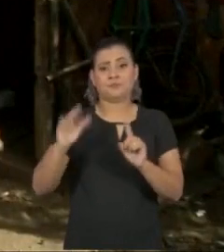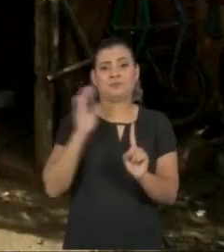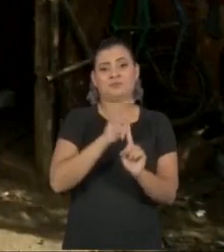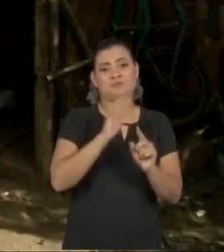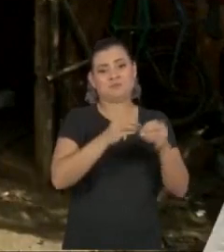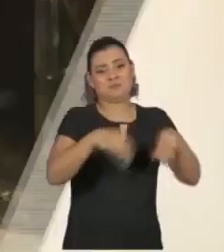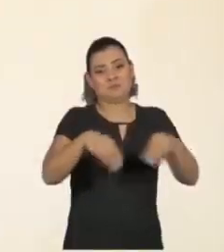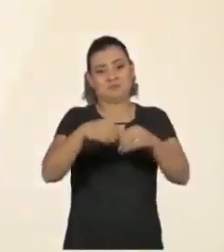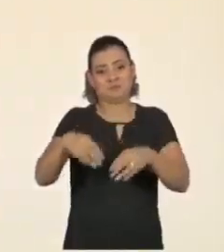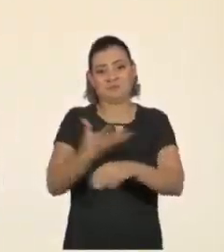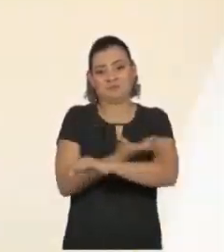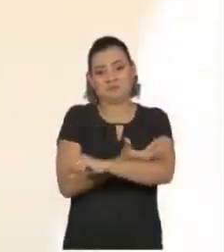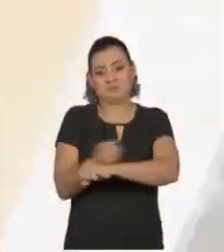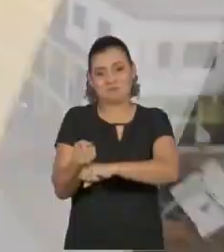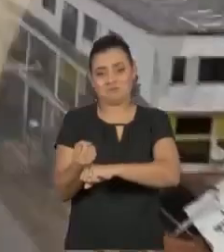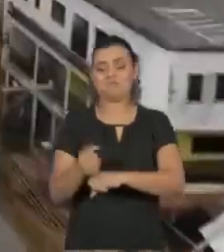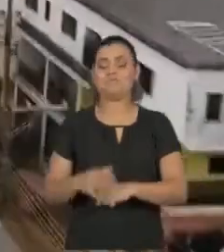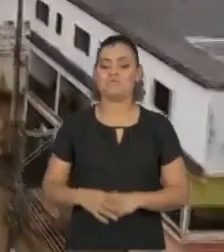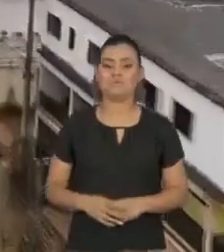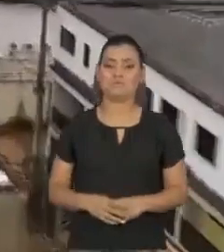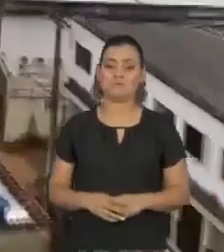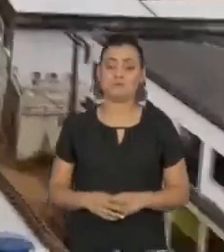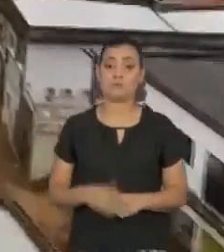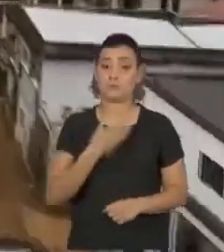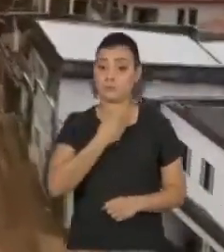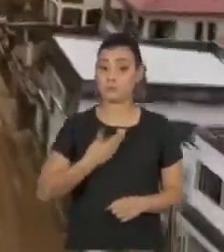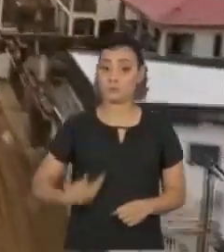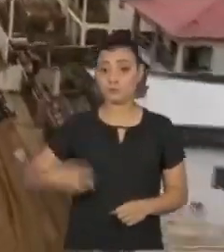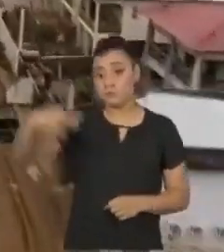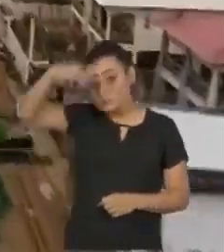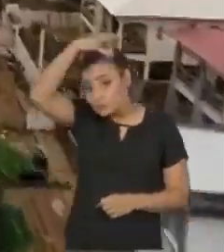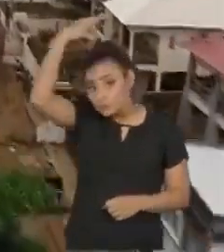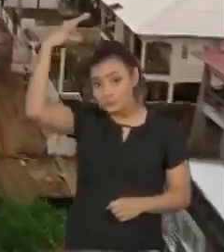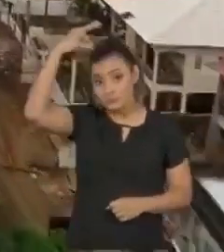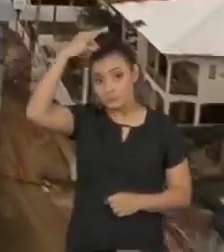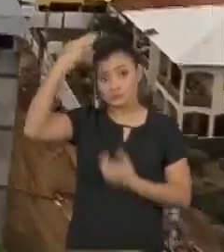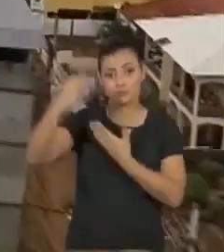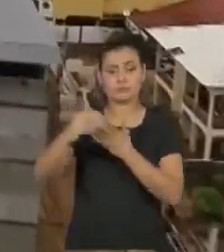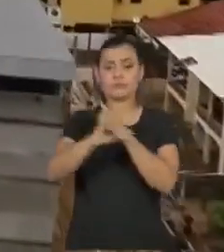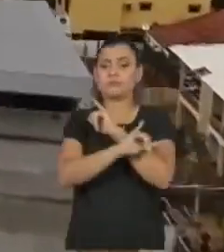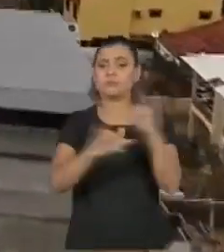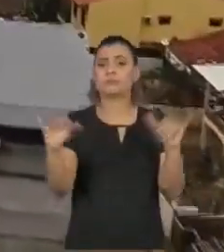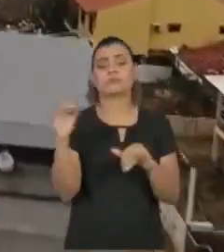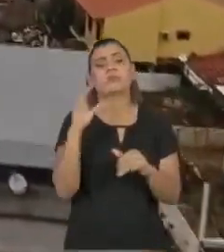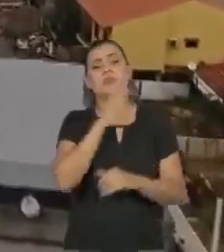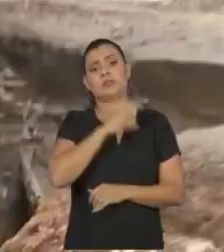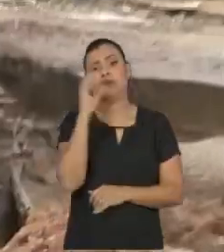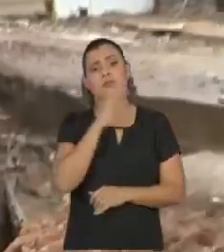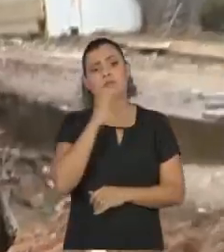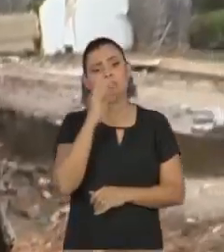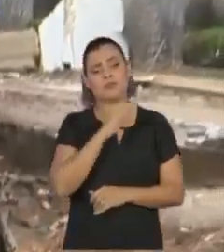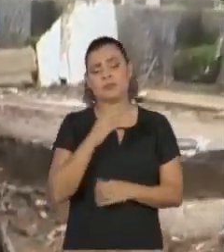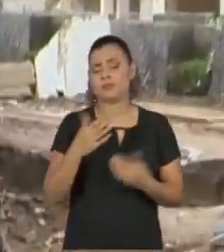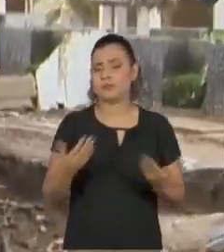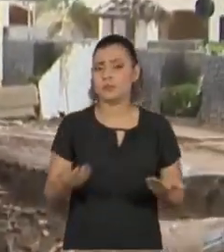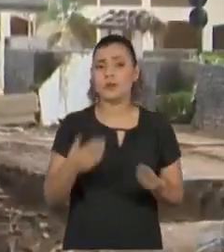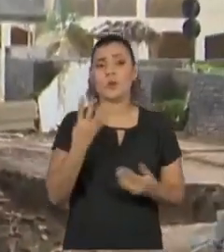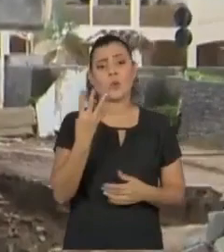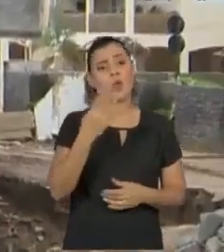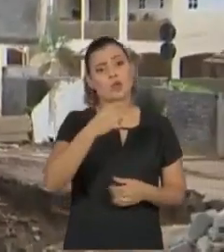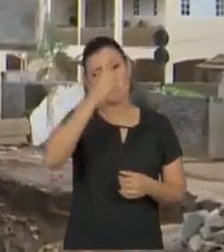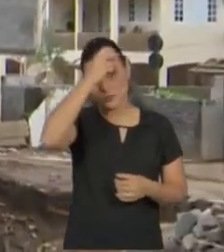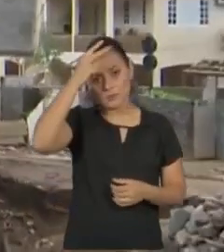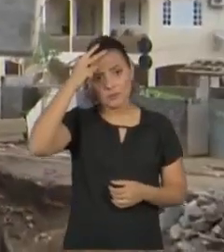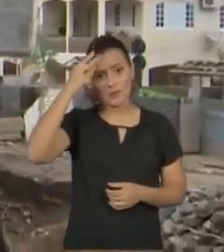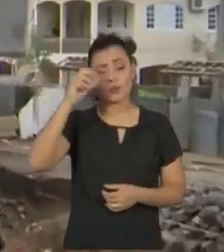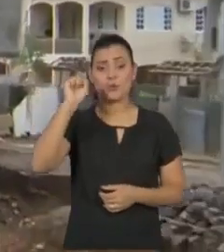impactos da seca. O governo do Espírito Santo declarou o estado de calamidade pública em 4